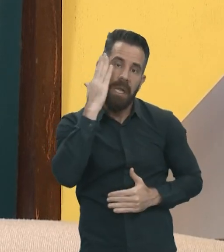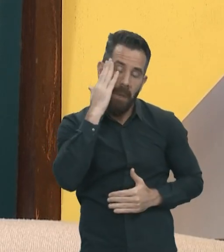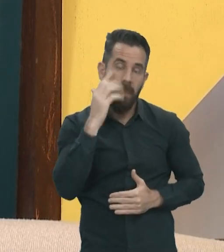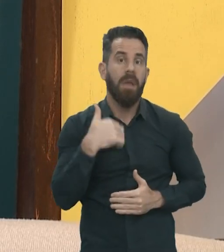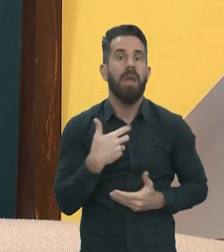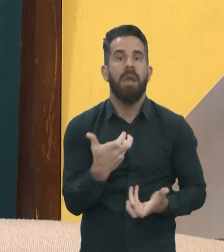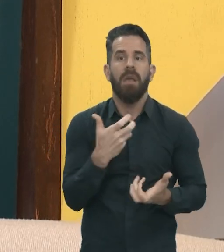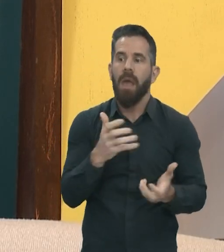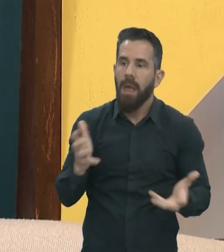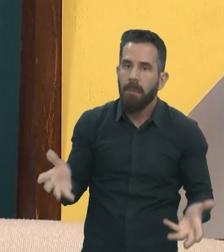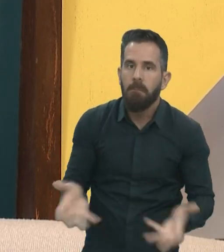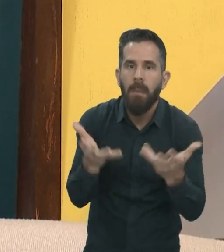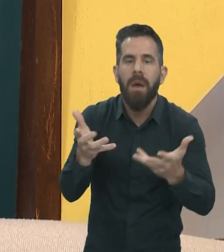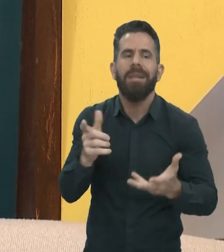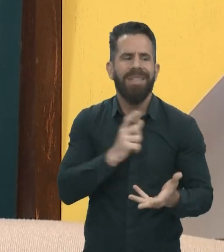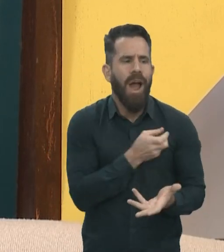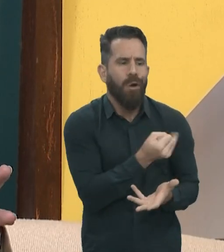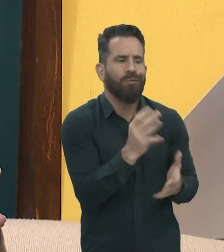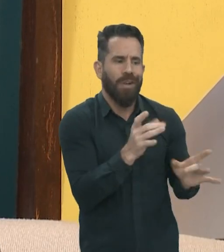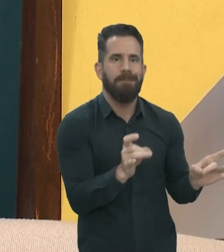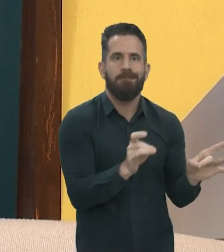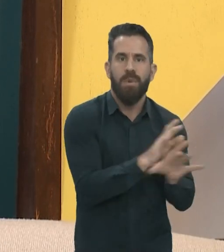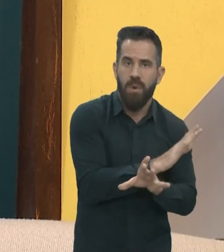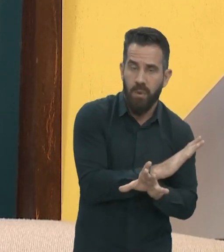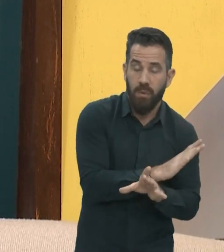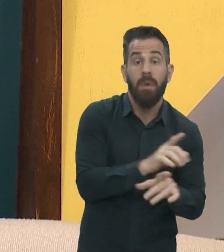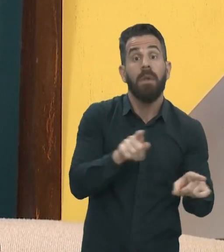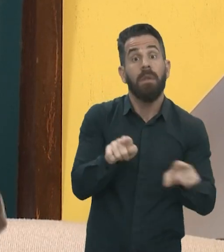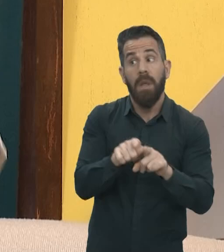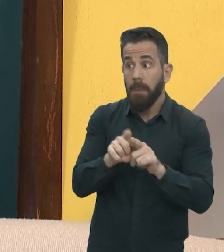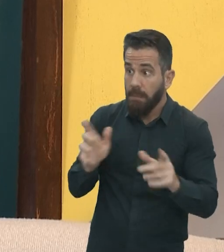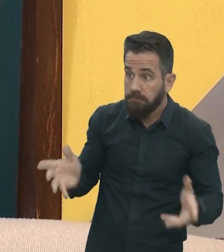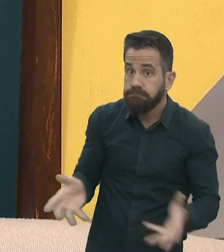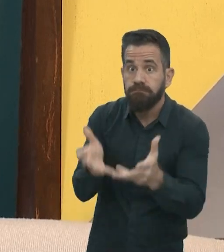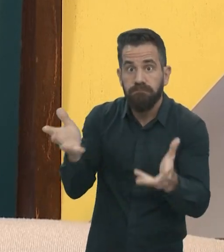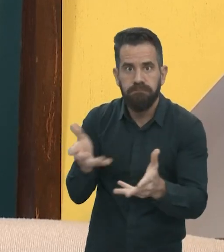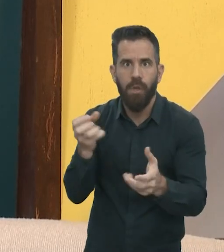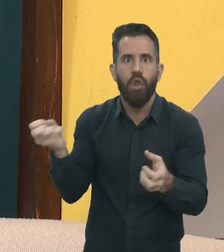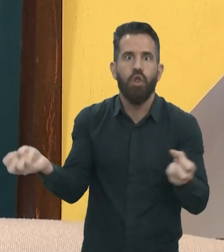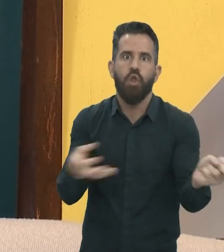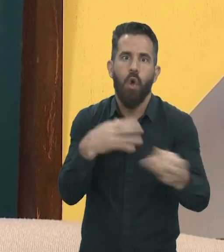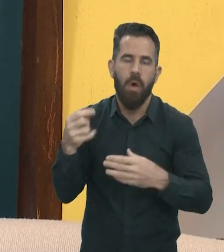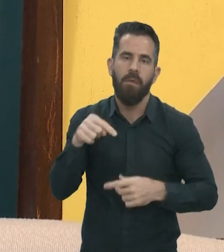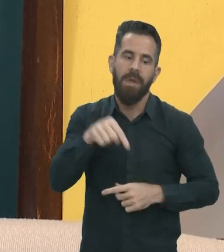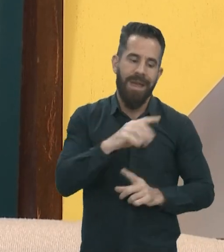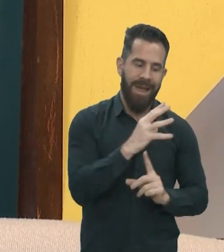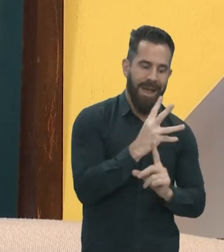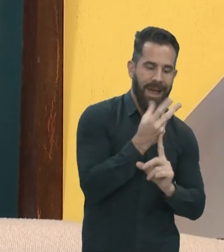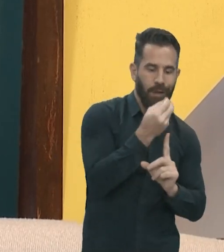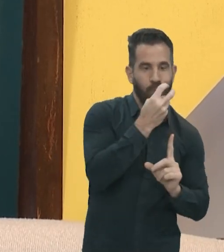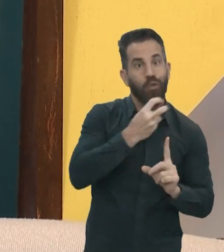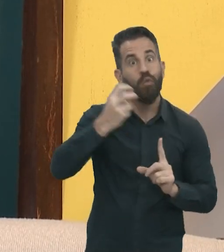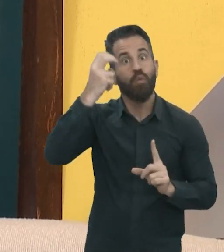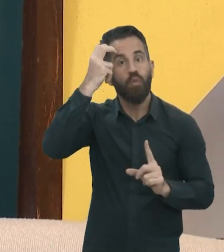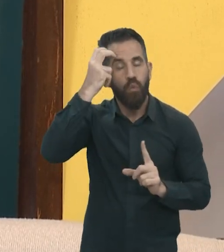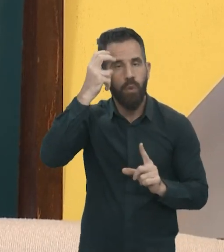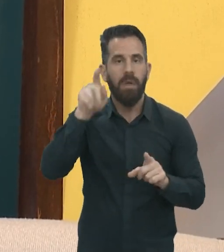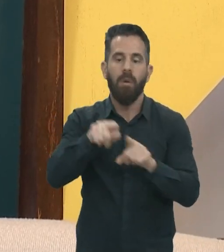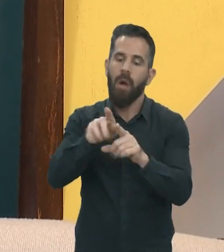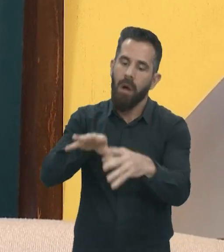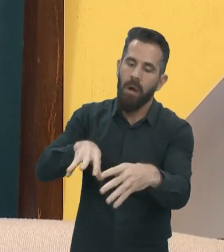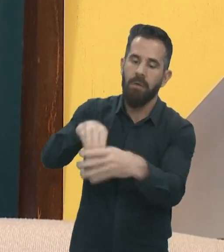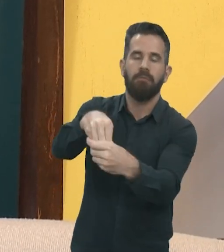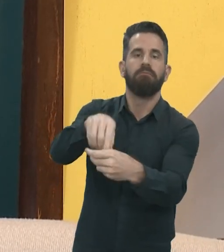diferentes segmentos que têm demanda e que arte e cultura seja visto, né, como parte de um sistema de formação,